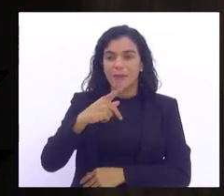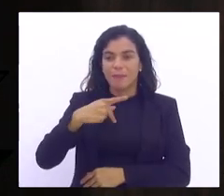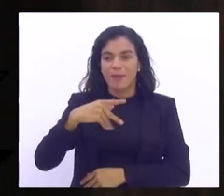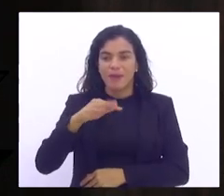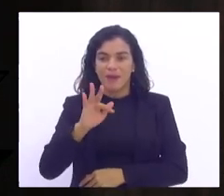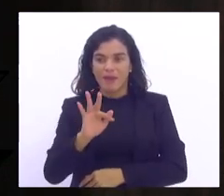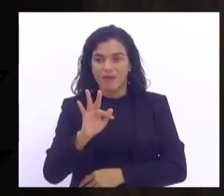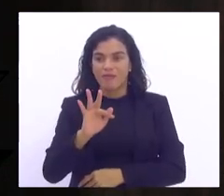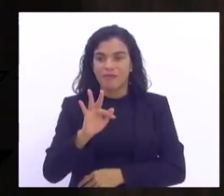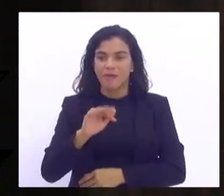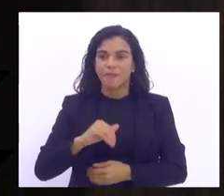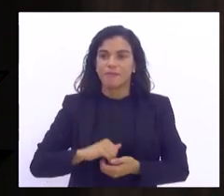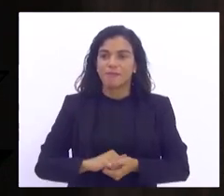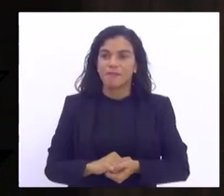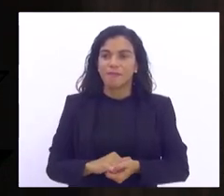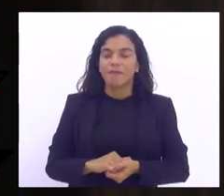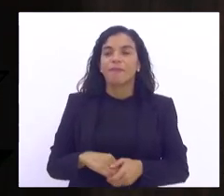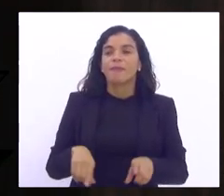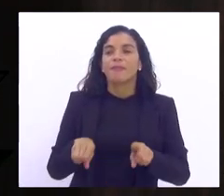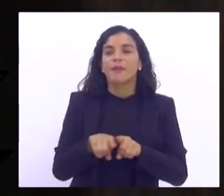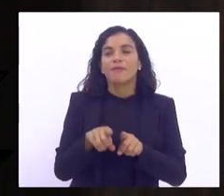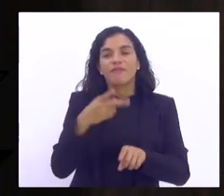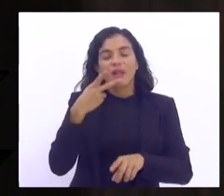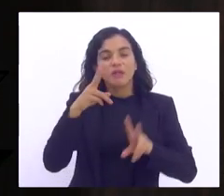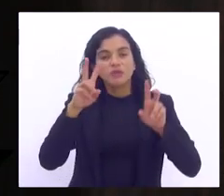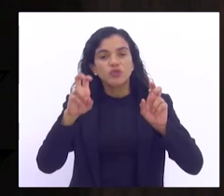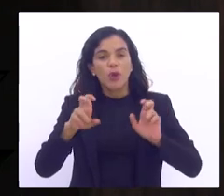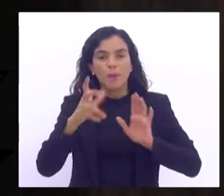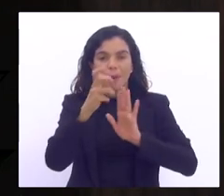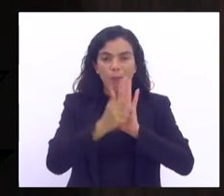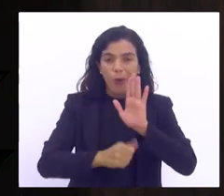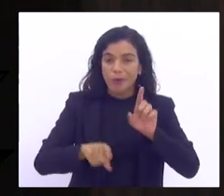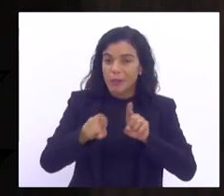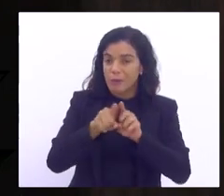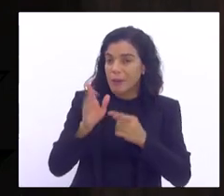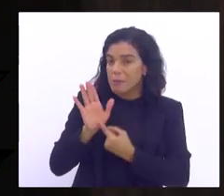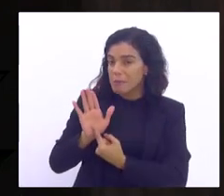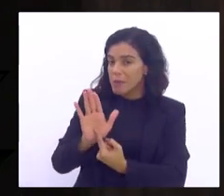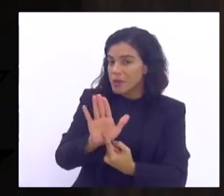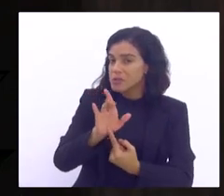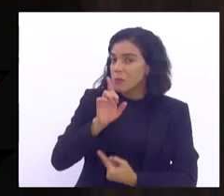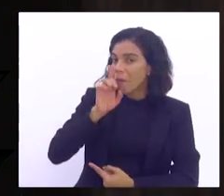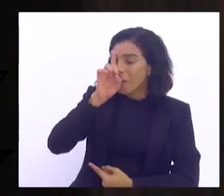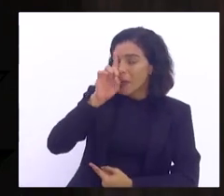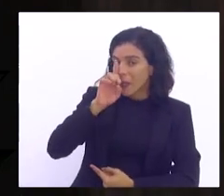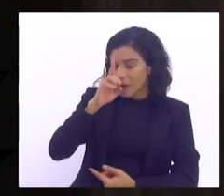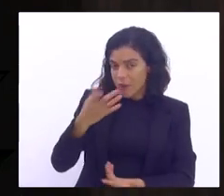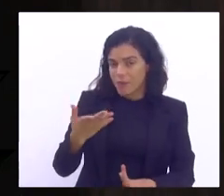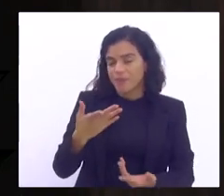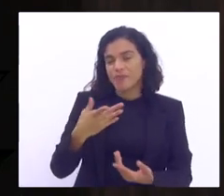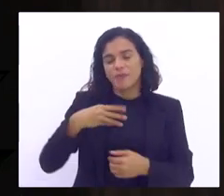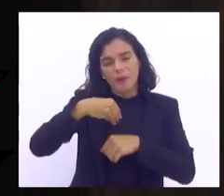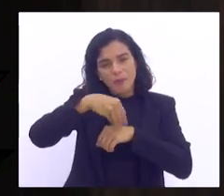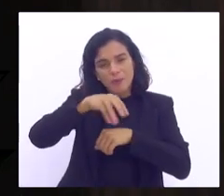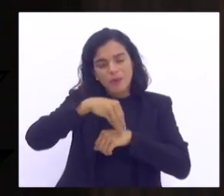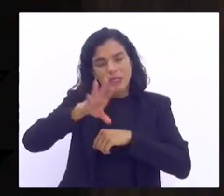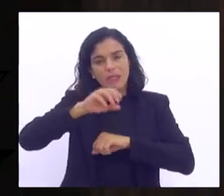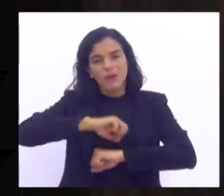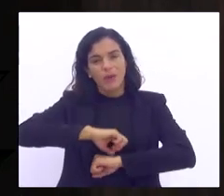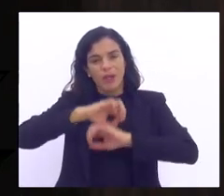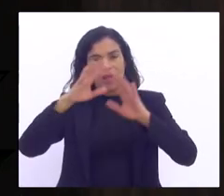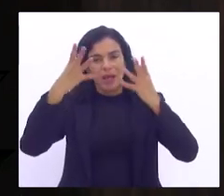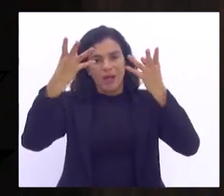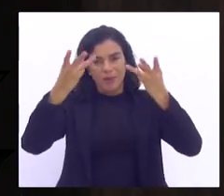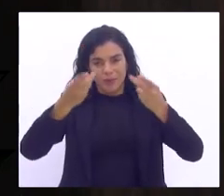aborto, e também mostrando os seus riscos. E aqui o que eu quero deixar claro, antes de mais nada,